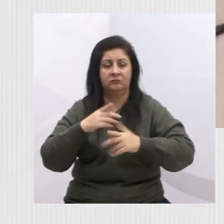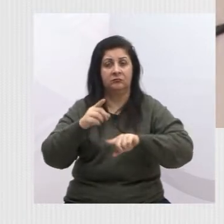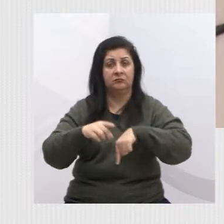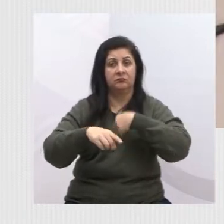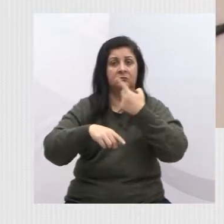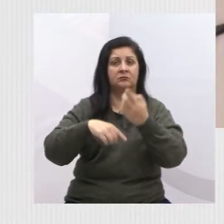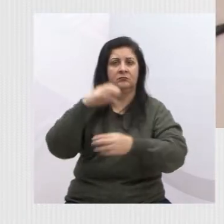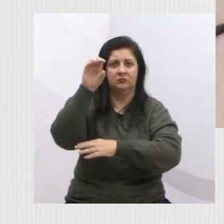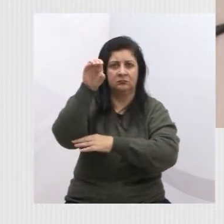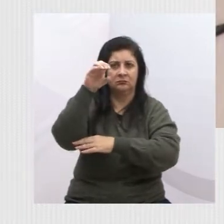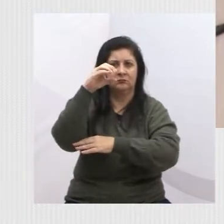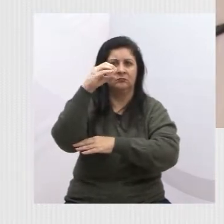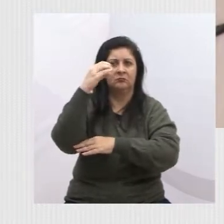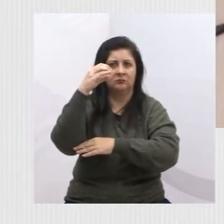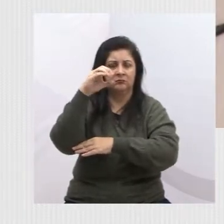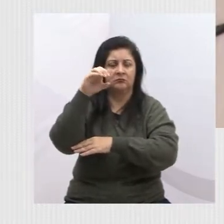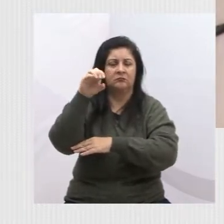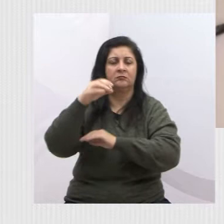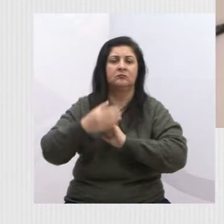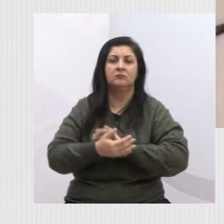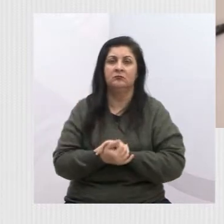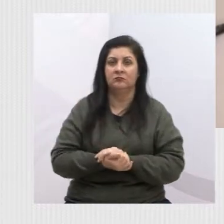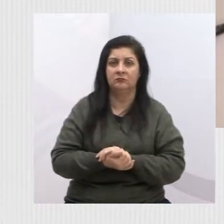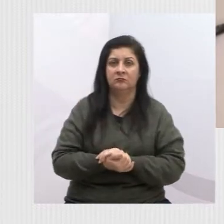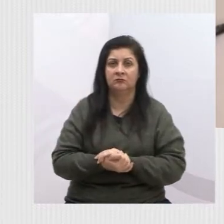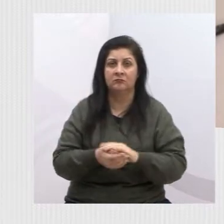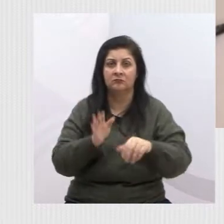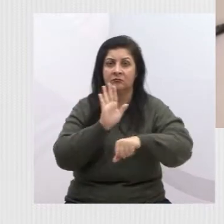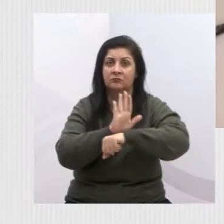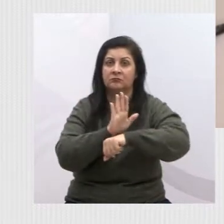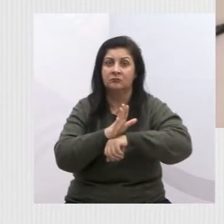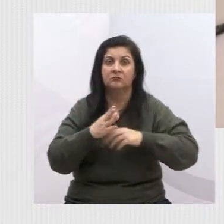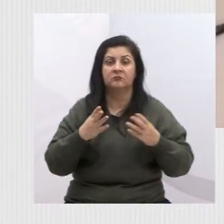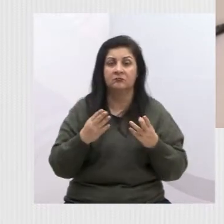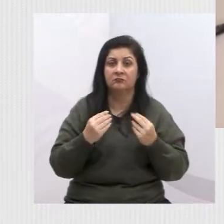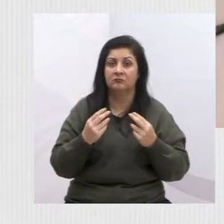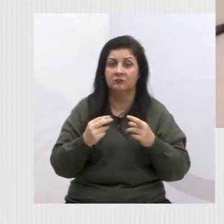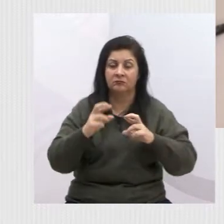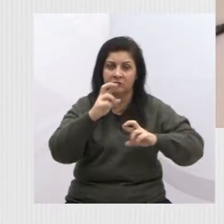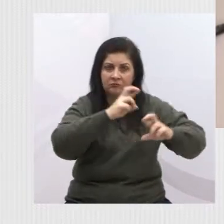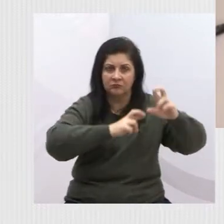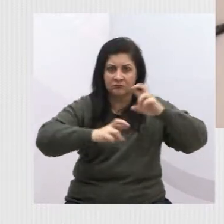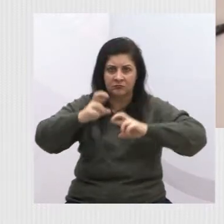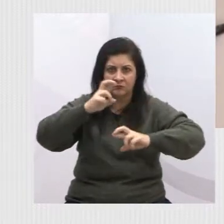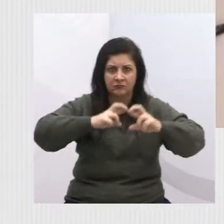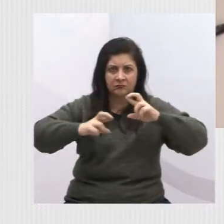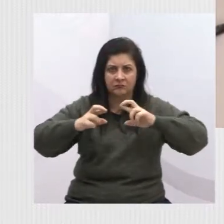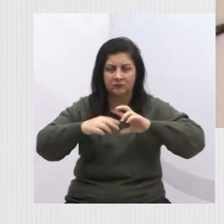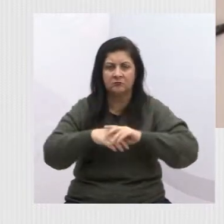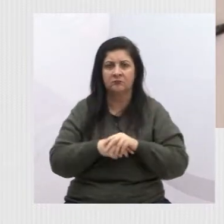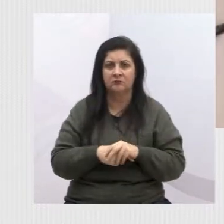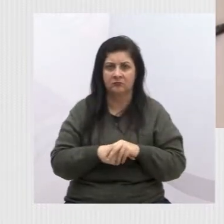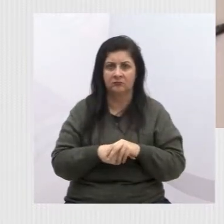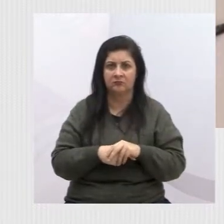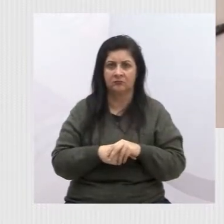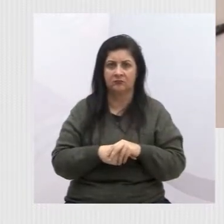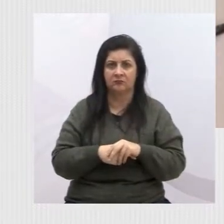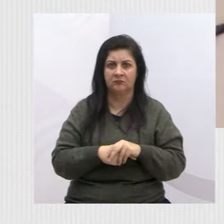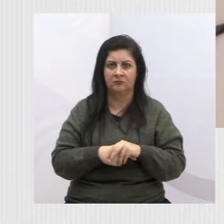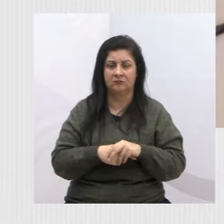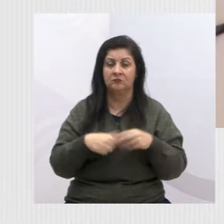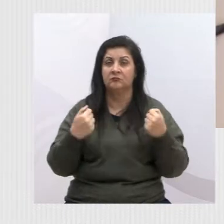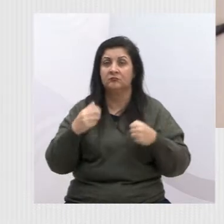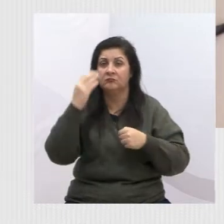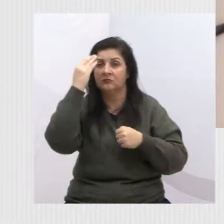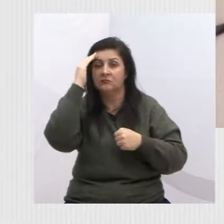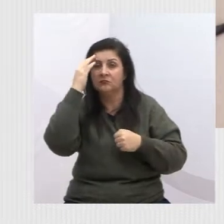colocação das câmeras do COI, que vão ajudar muito nessa fiscalização. E ele foi construído, a gente conseguiu entender